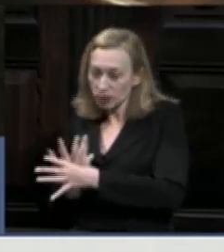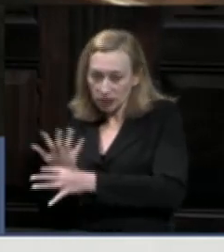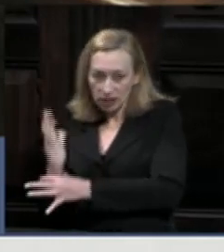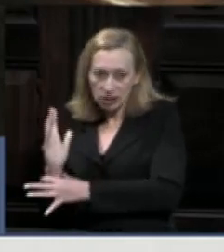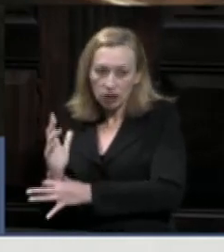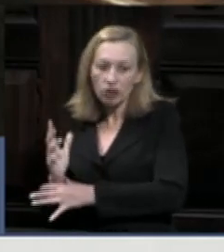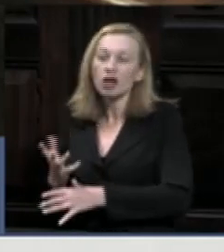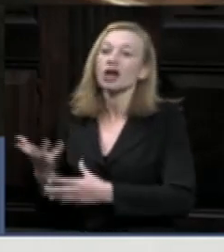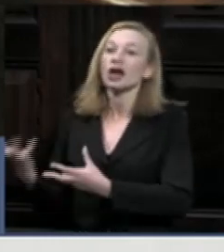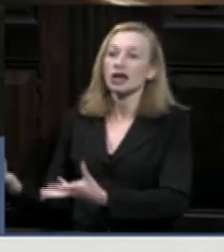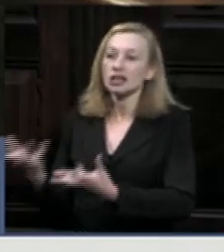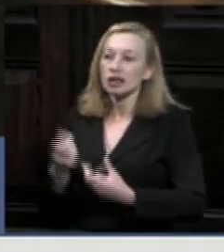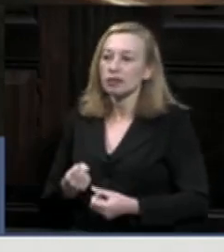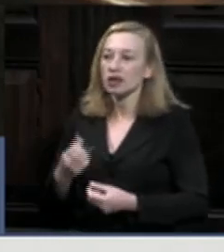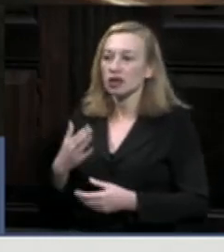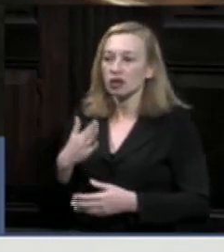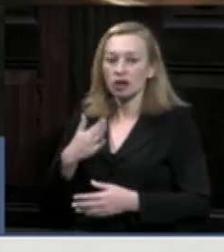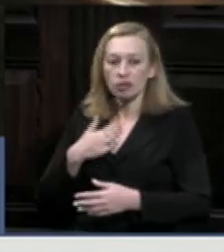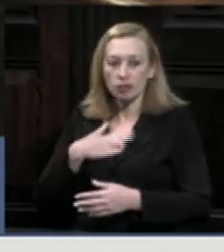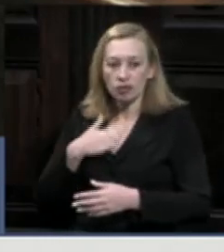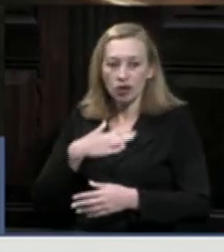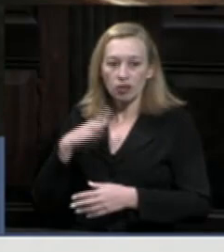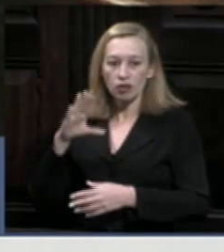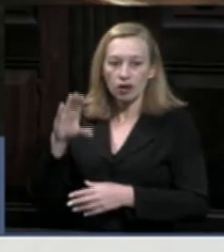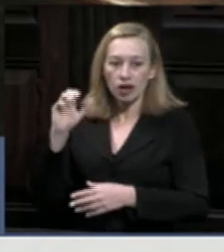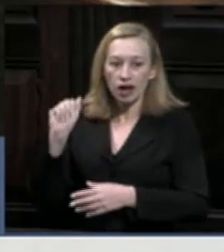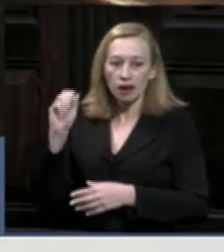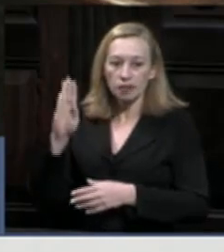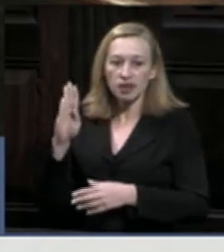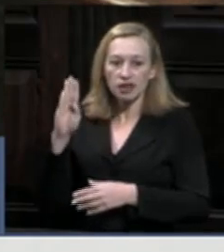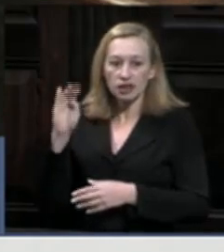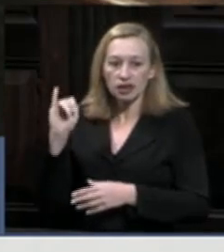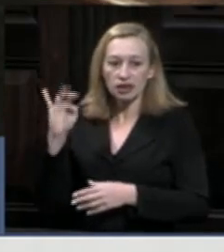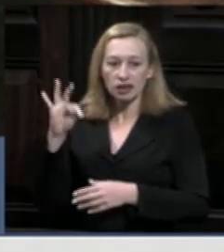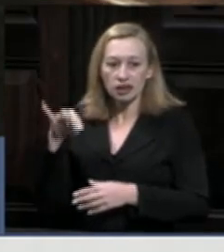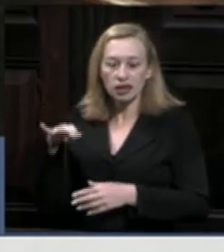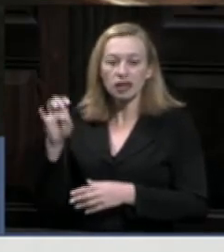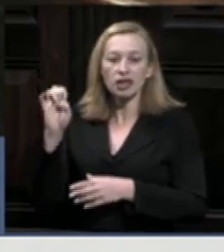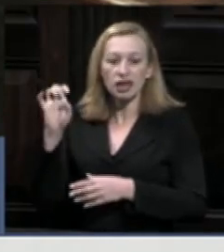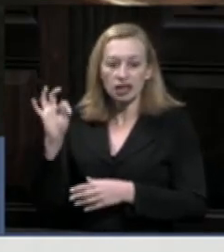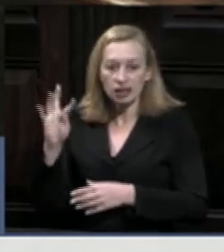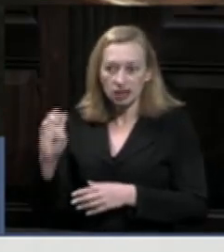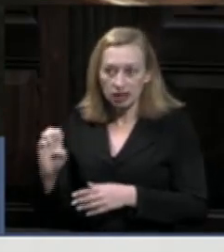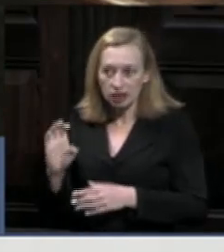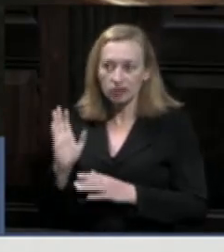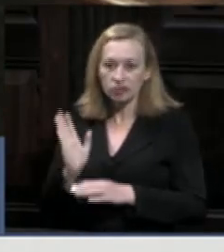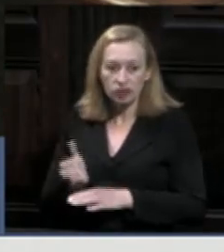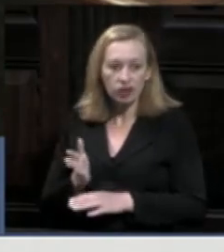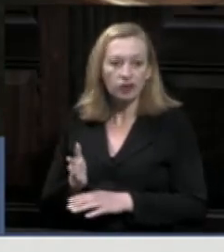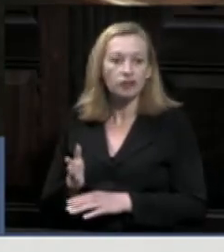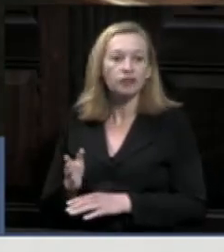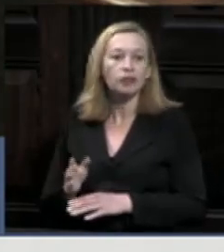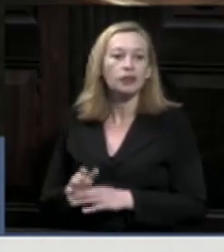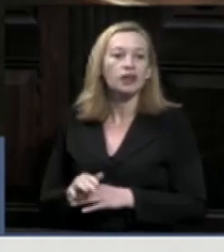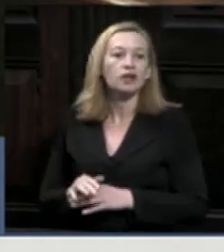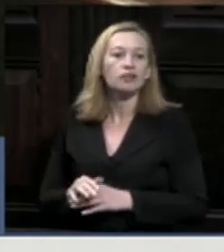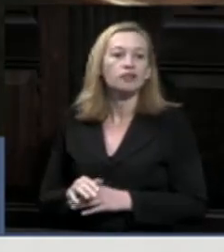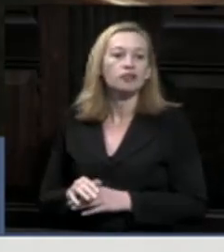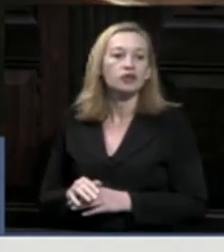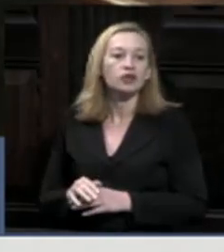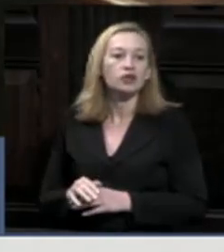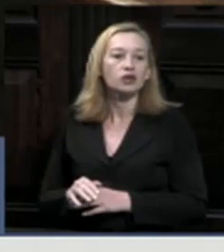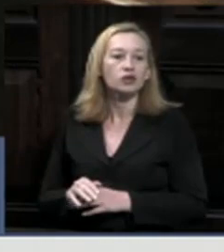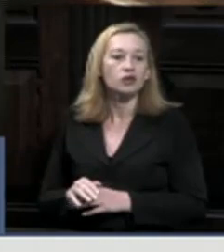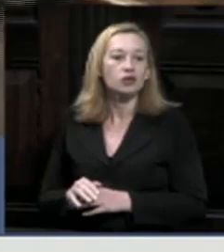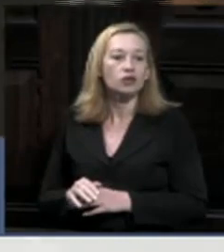gabinete o representante do condomínio lago adega então o que eu queria propor a vossa excelência na linha já que vai ser proposto talvez assim a